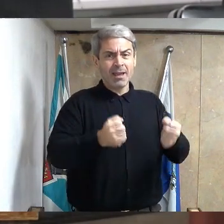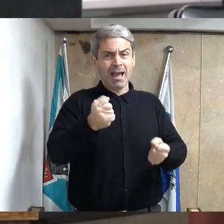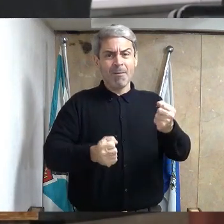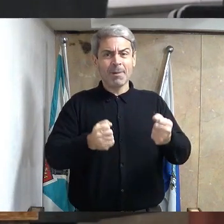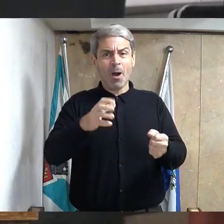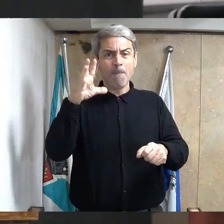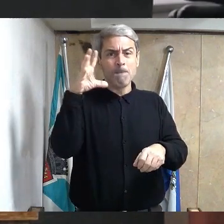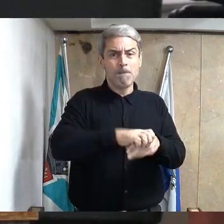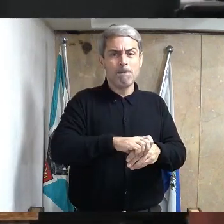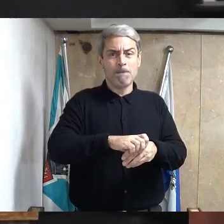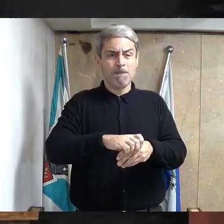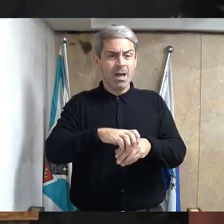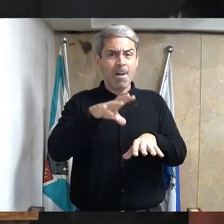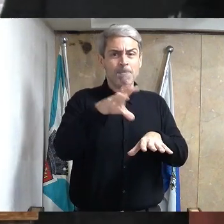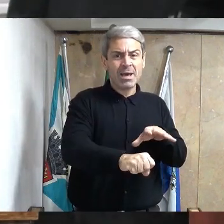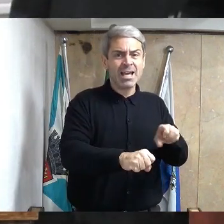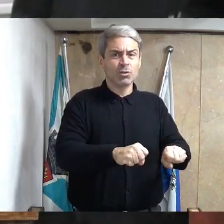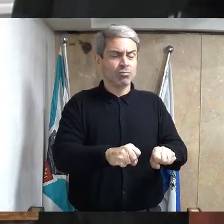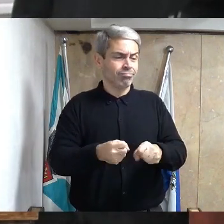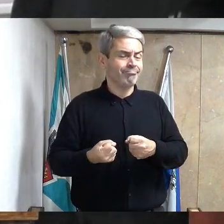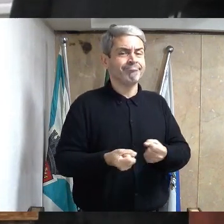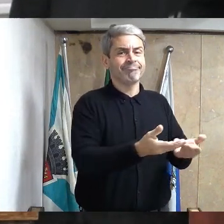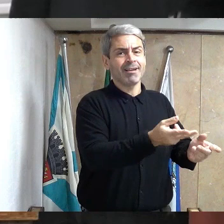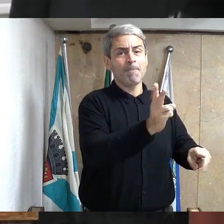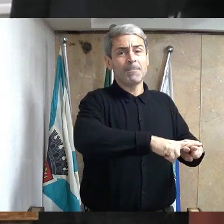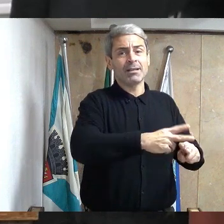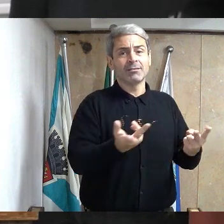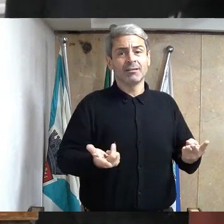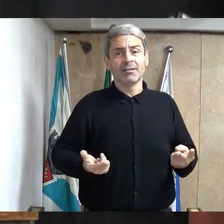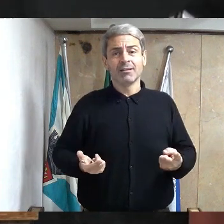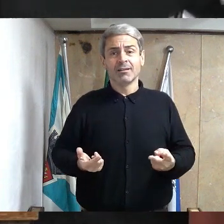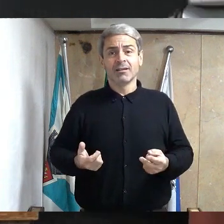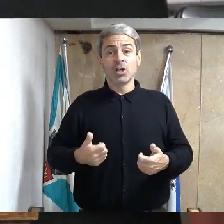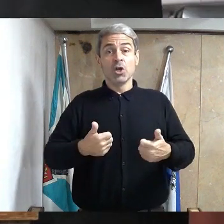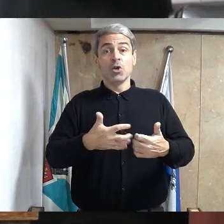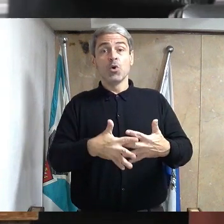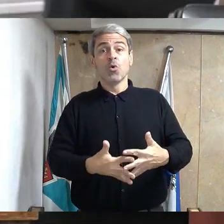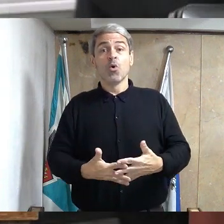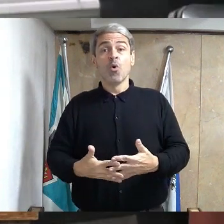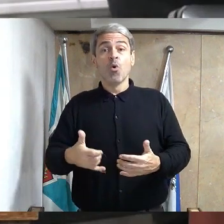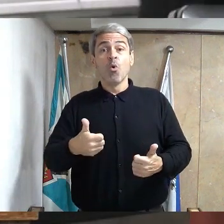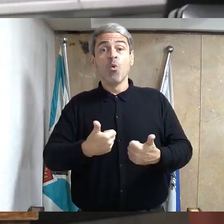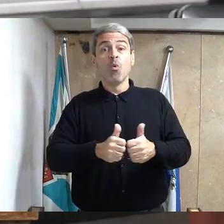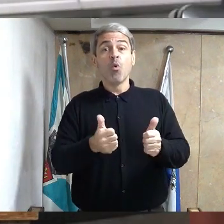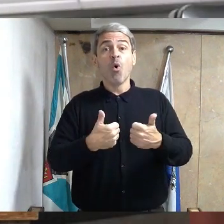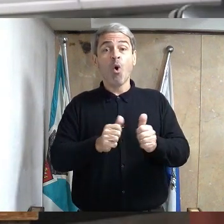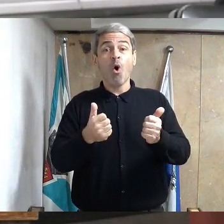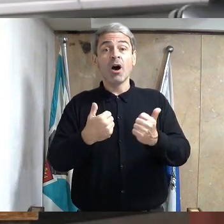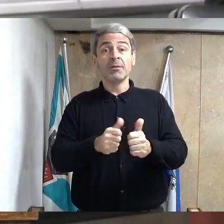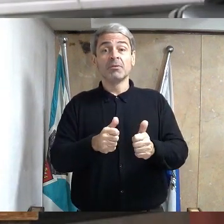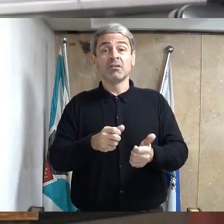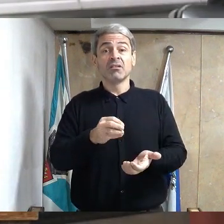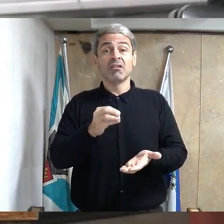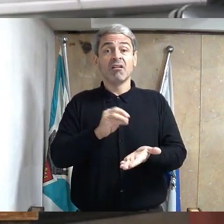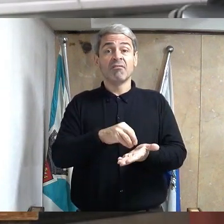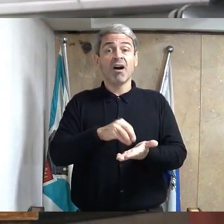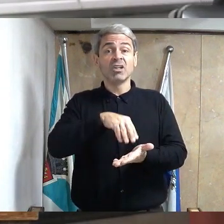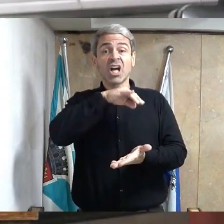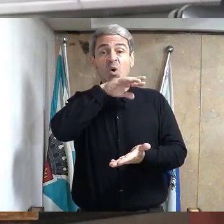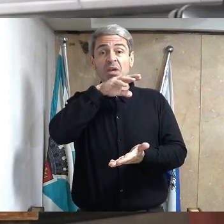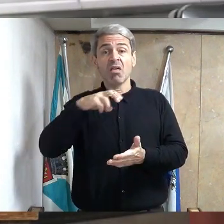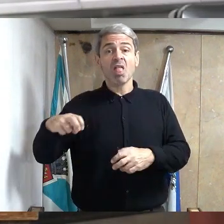os ônibus passando sem nenhuma fiscalização, até porque